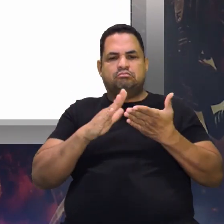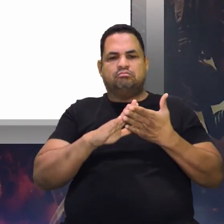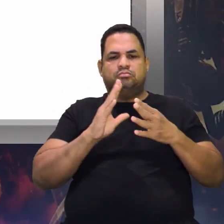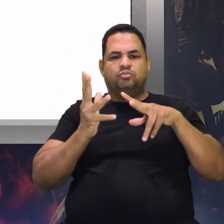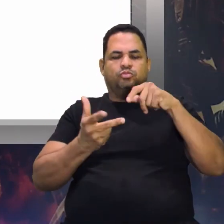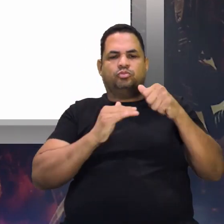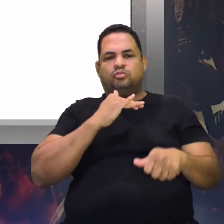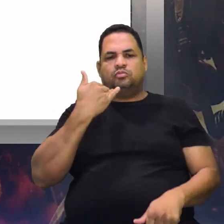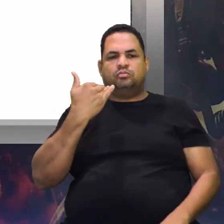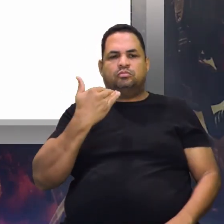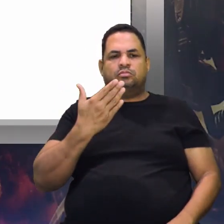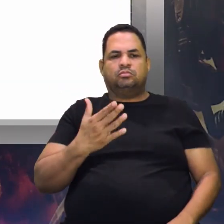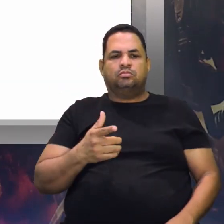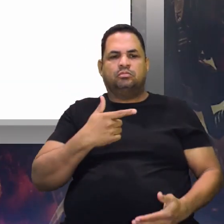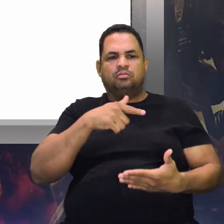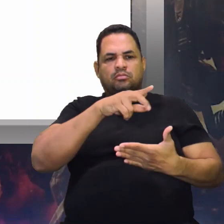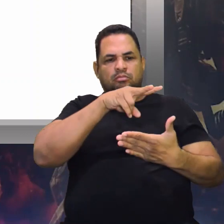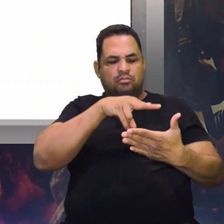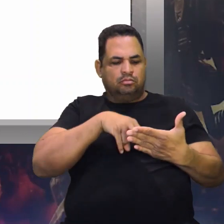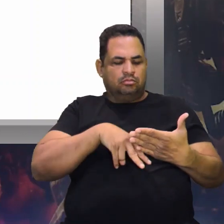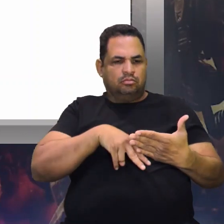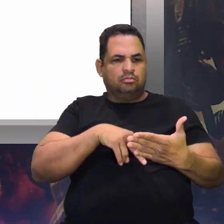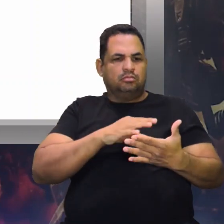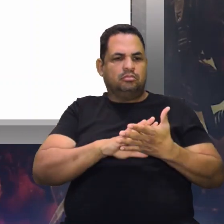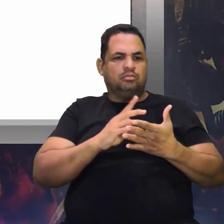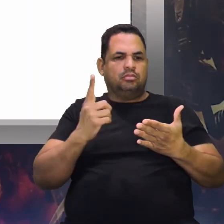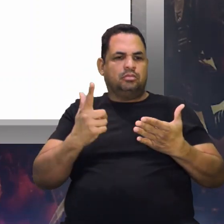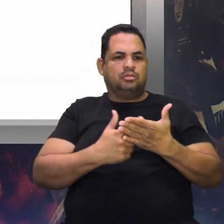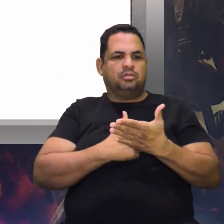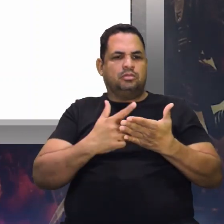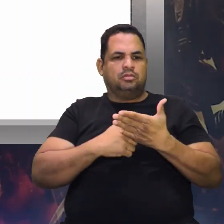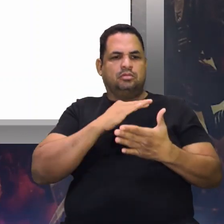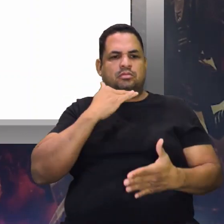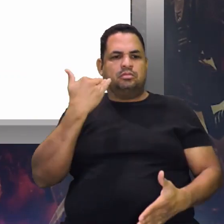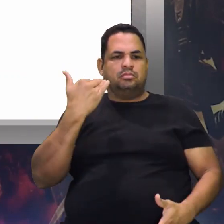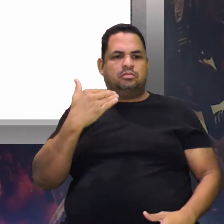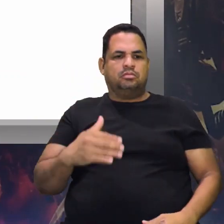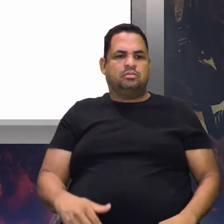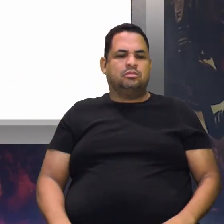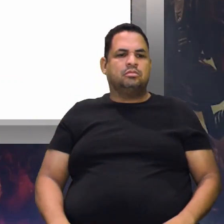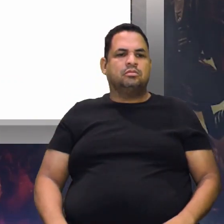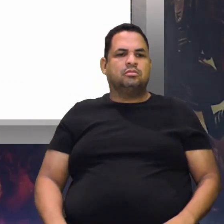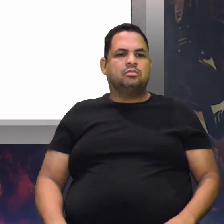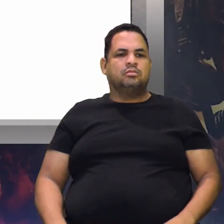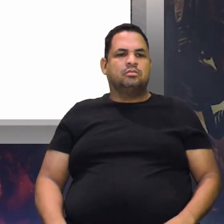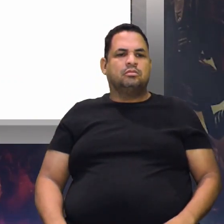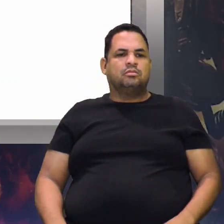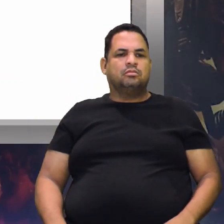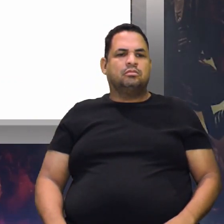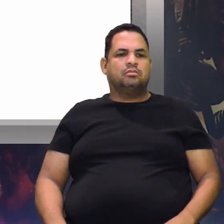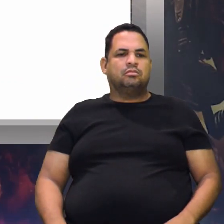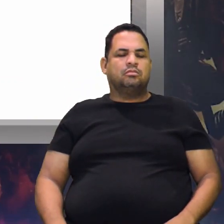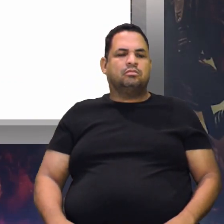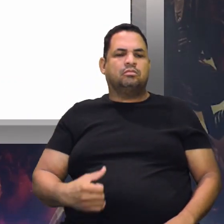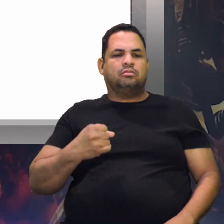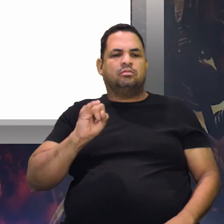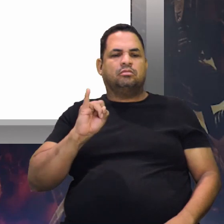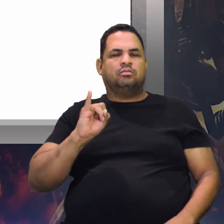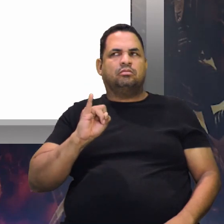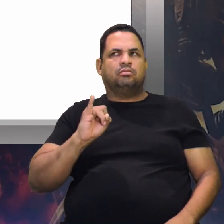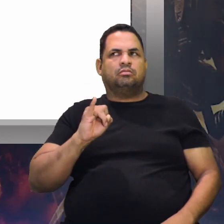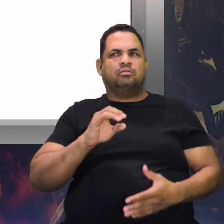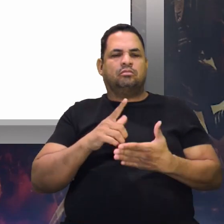ele que você vai ter que ler o livro dos mortos que você leva. Aí eu fico pensando, peraí, se o livro dos mortos era feito só